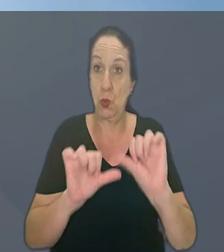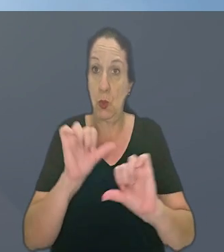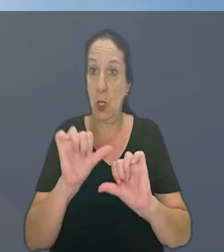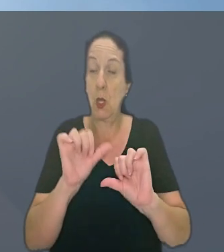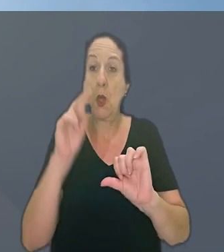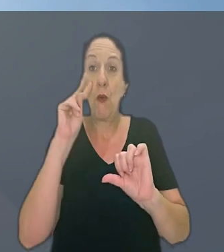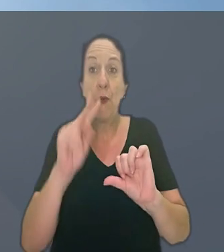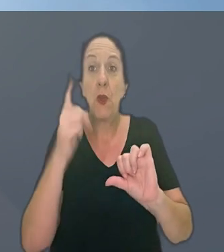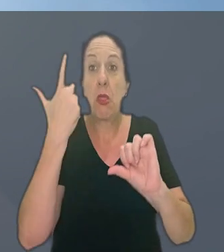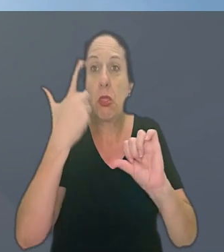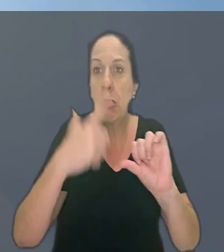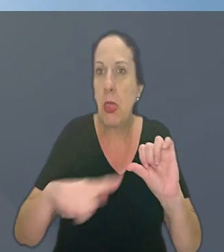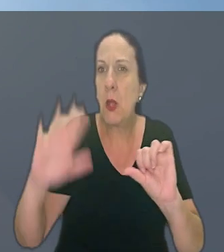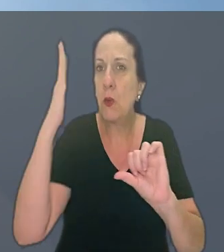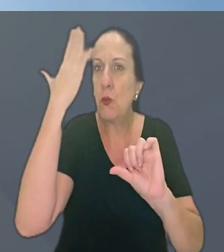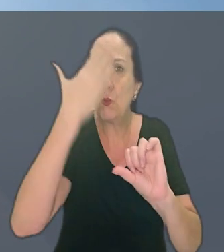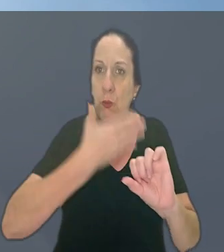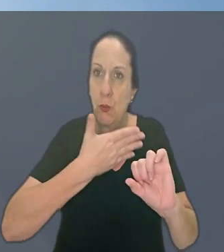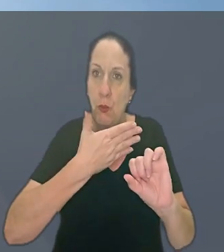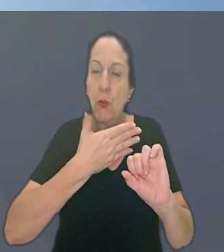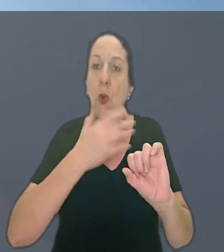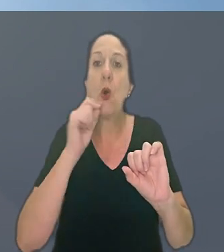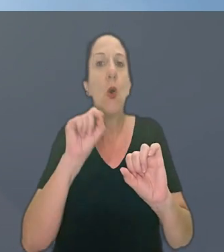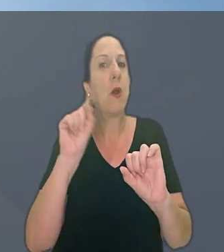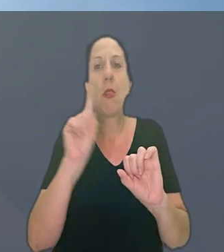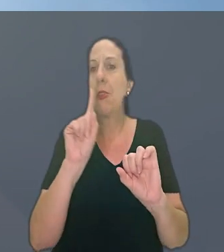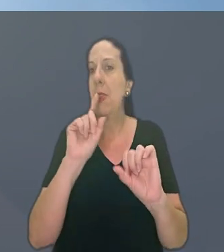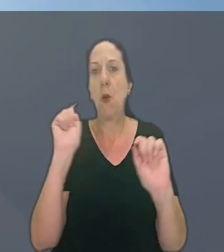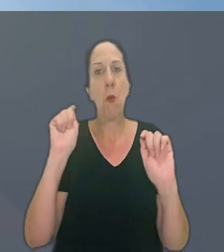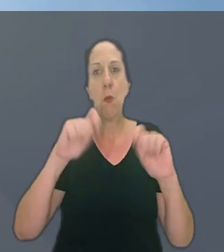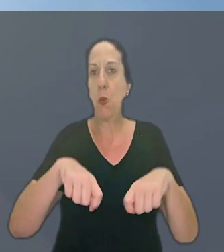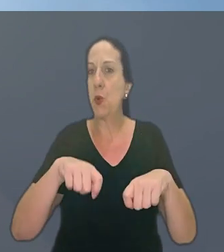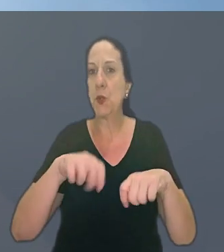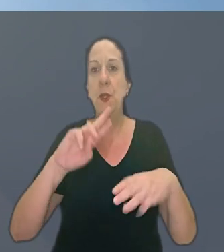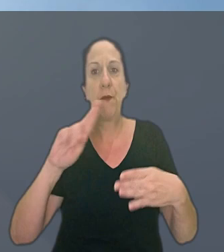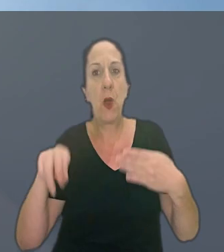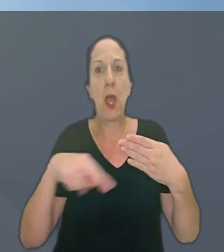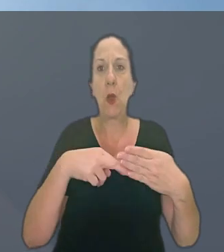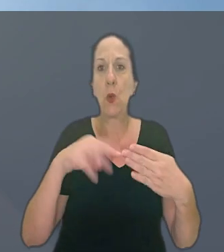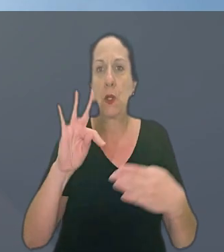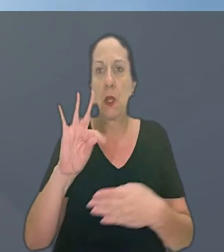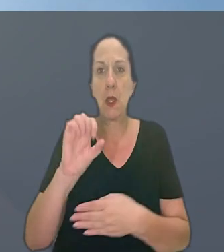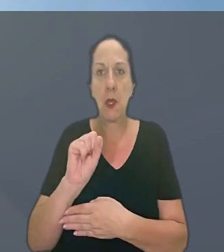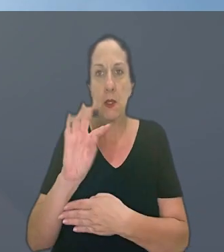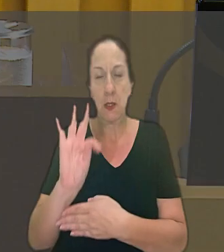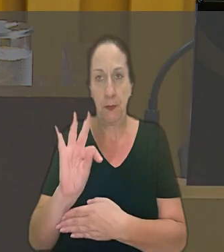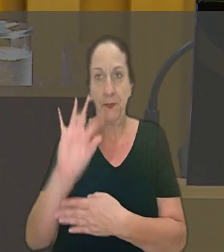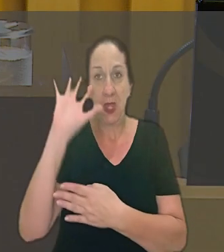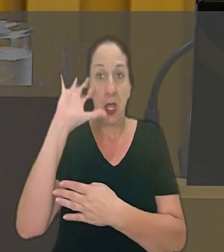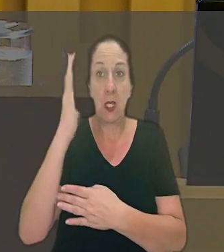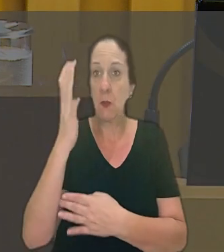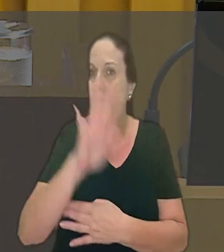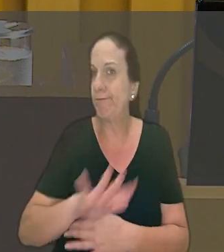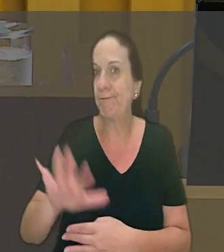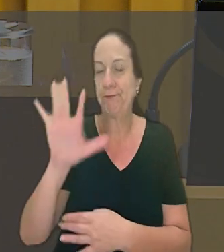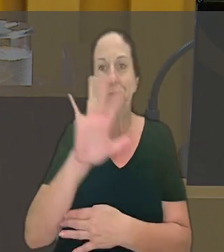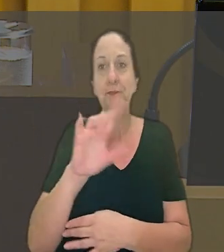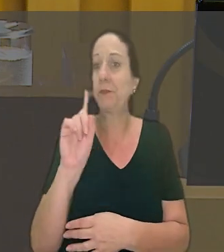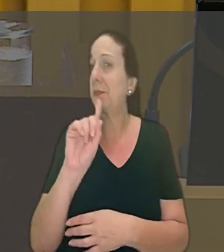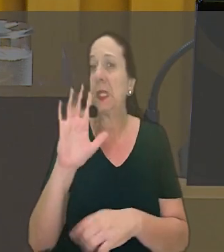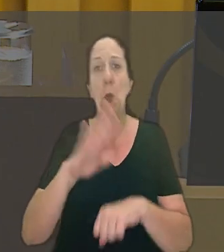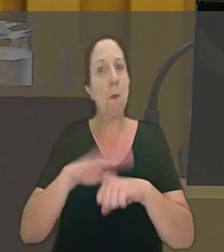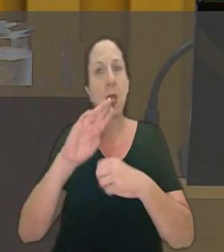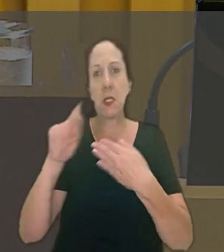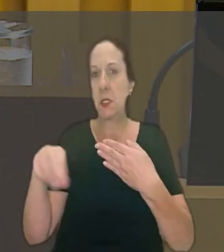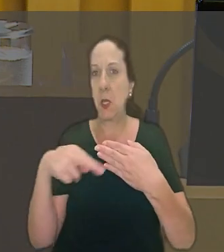modificada com o reexame dos fatos e das provas, o que é inviável em recurso ao TST. A decisão foi unânime